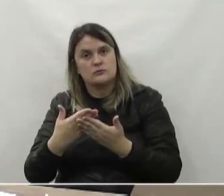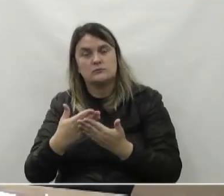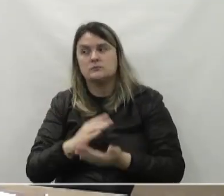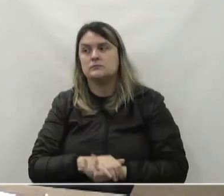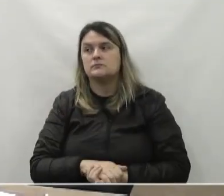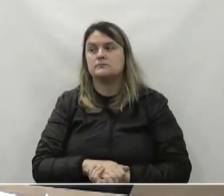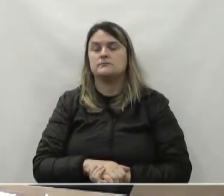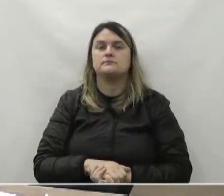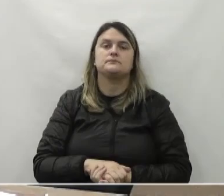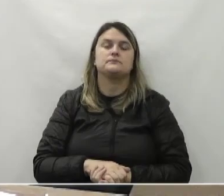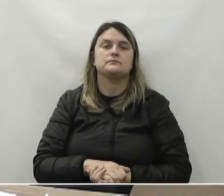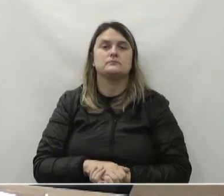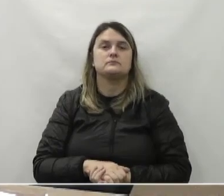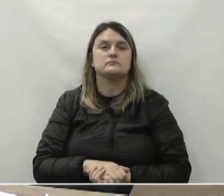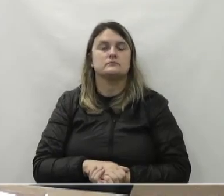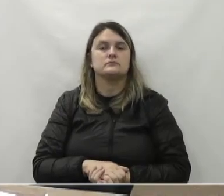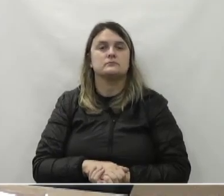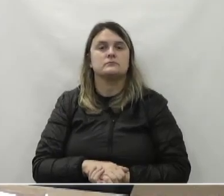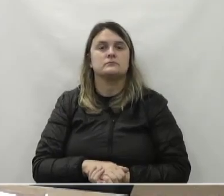dentro das comissões